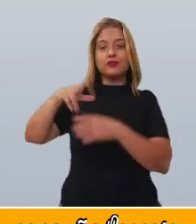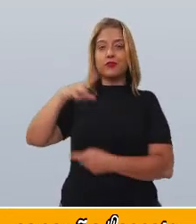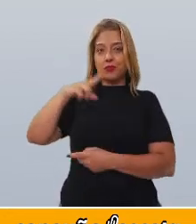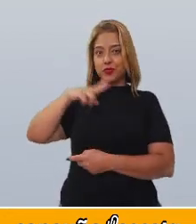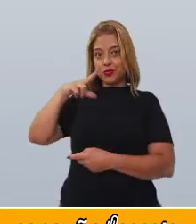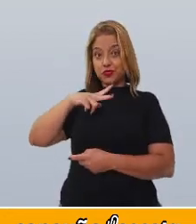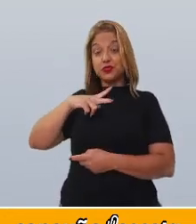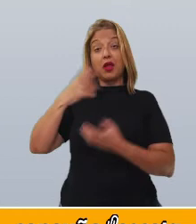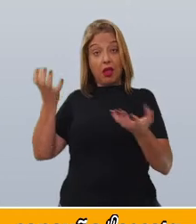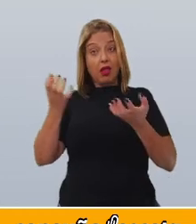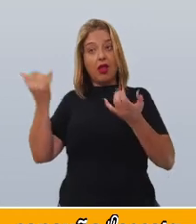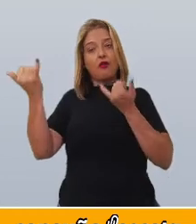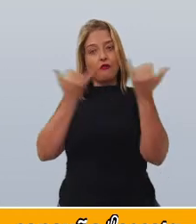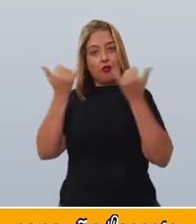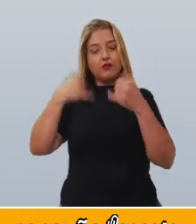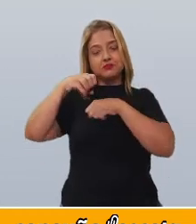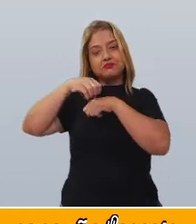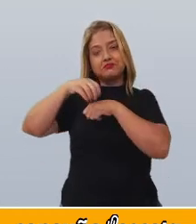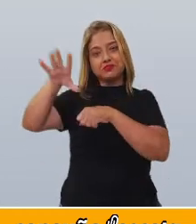Valeu!